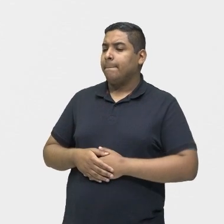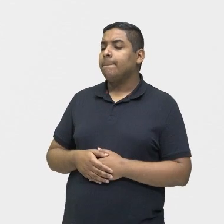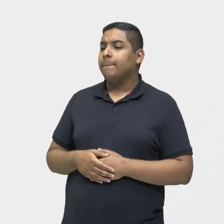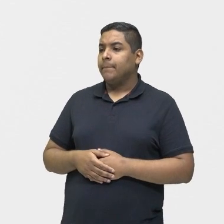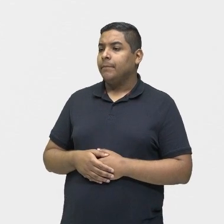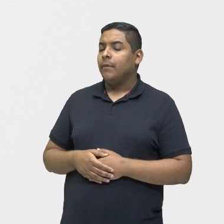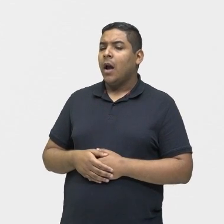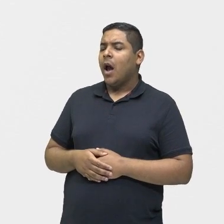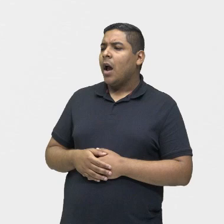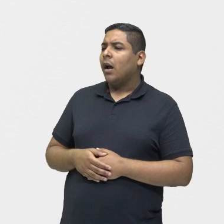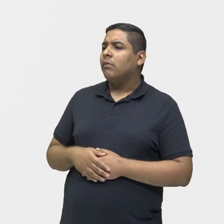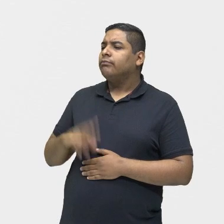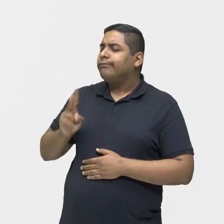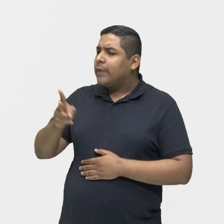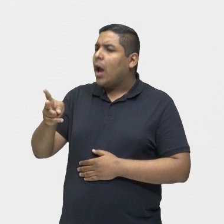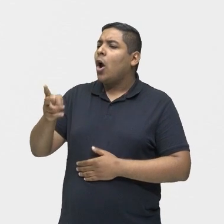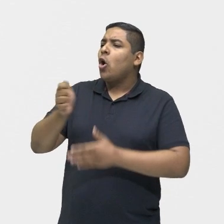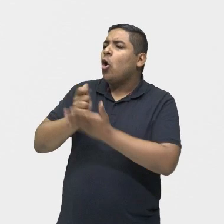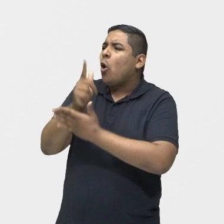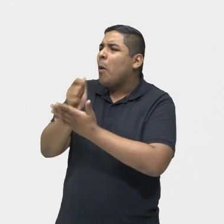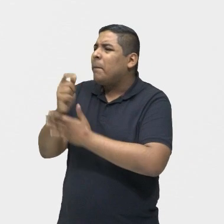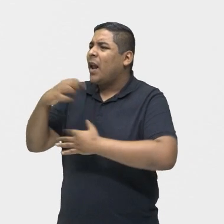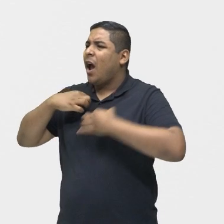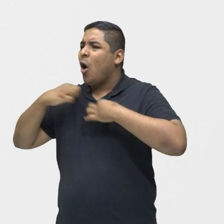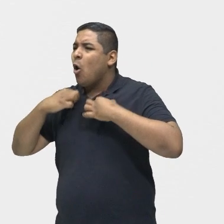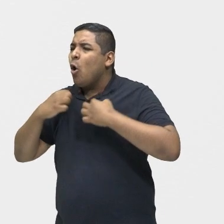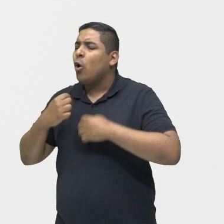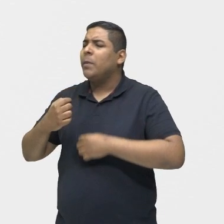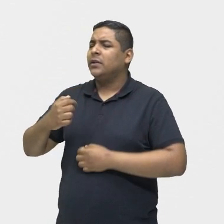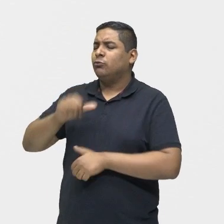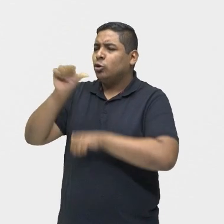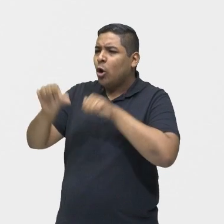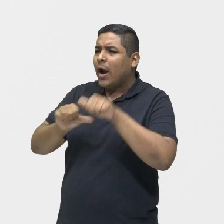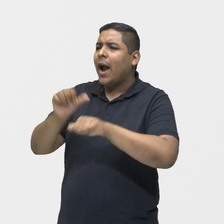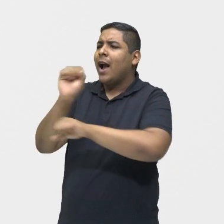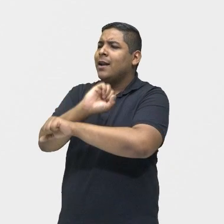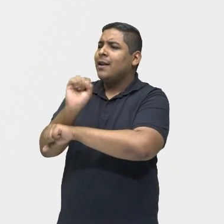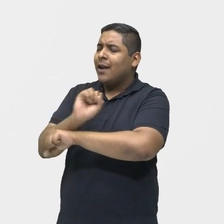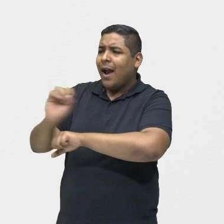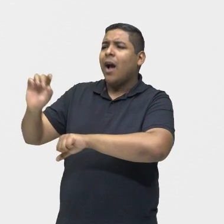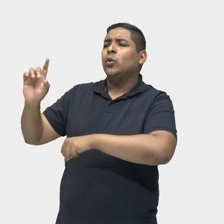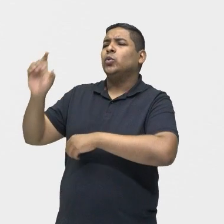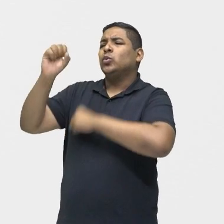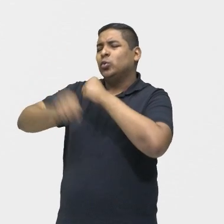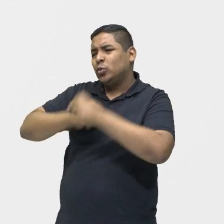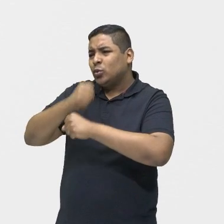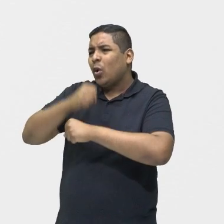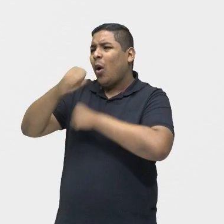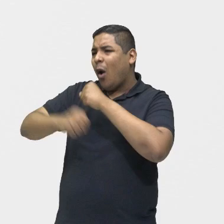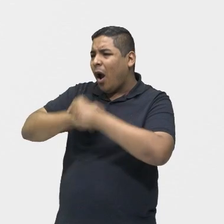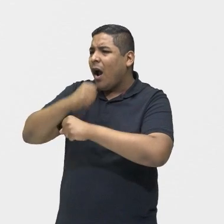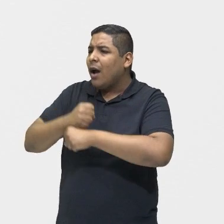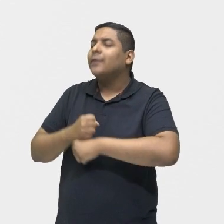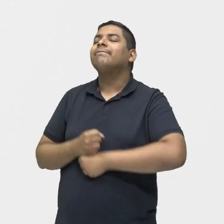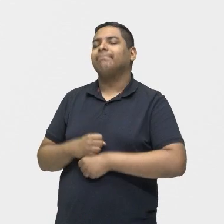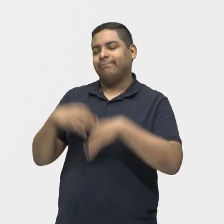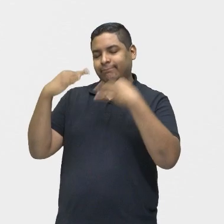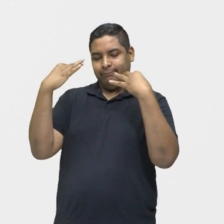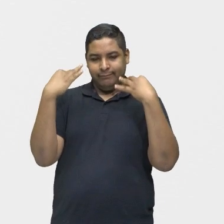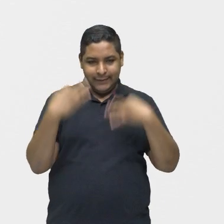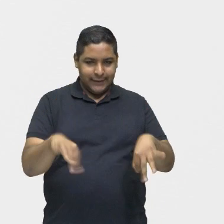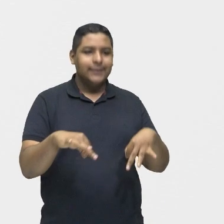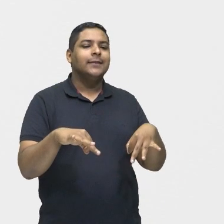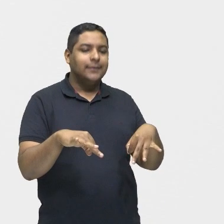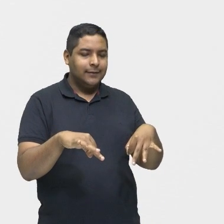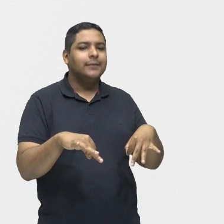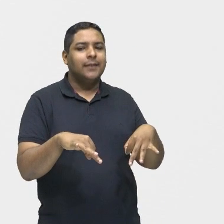comprar roupas que você nunca usa ou trocar de carro todo ano? Daí a resposta. Exactly, exatamente.